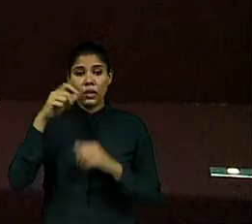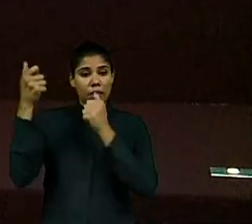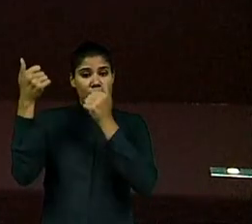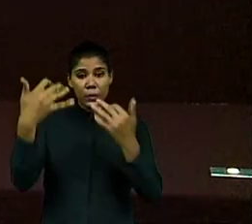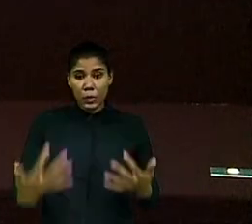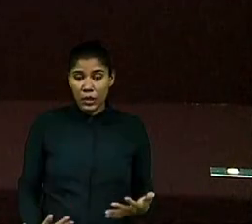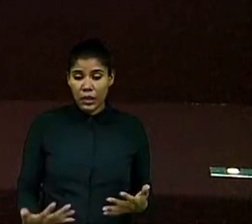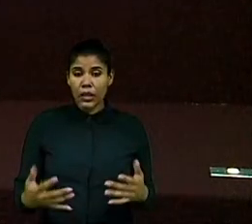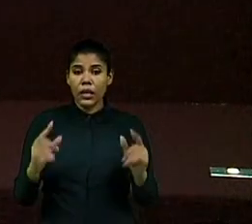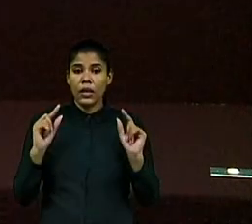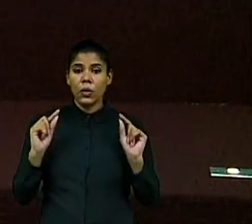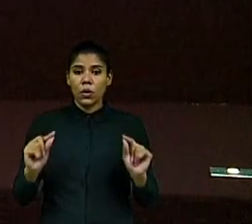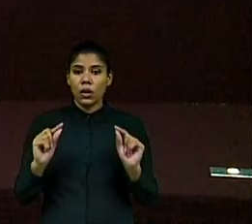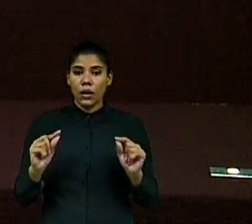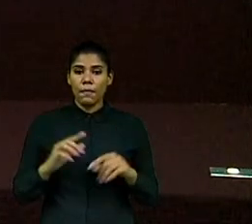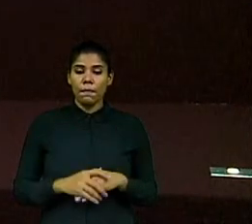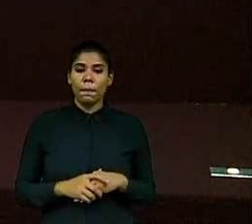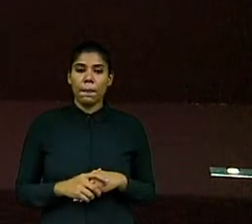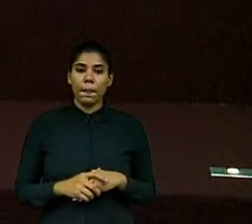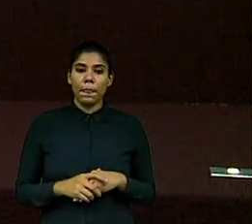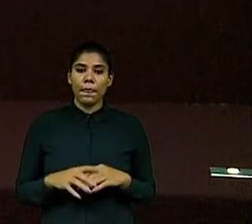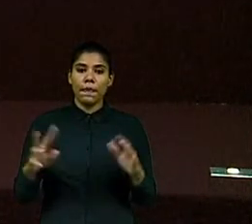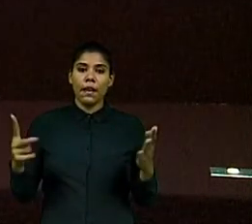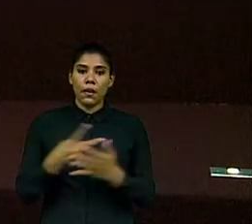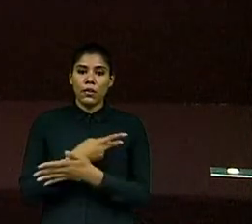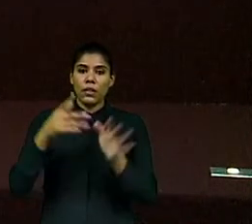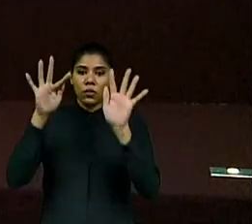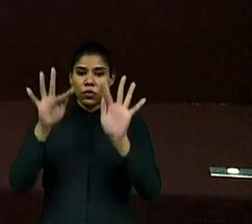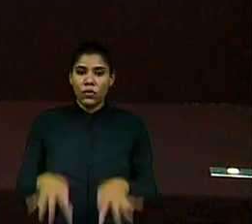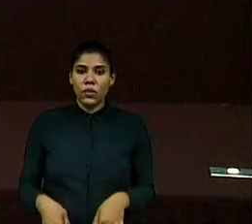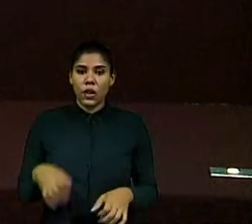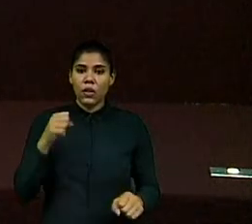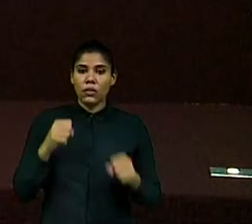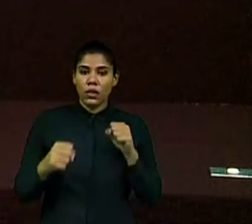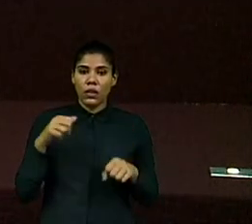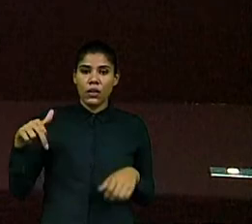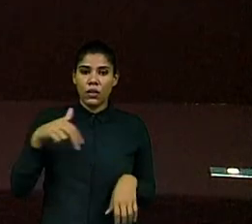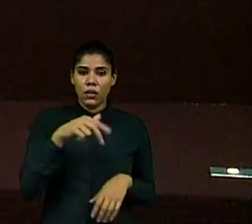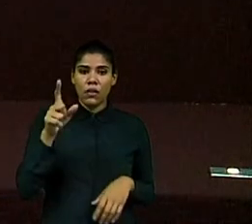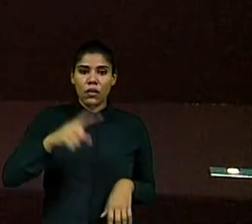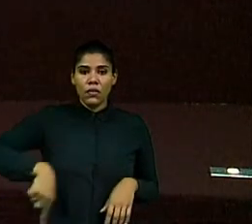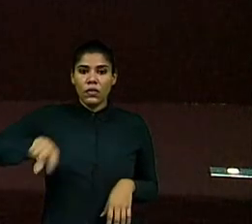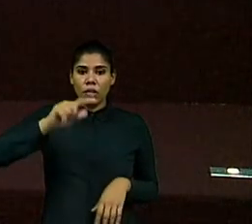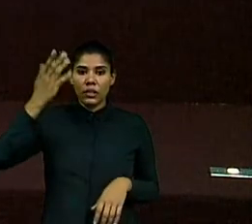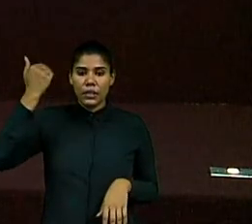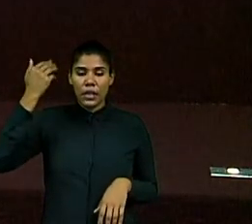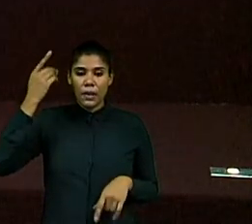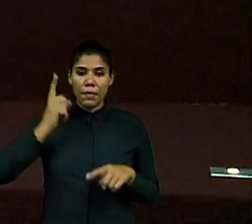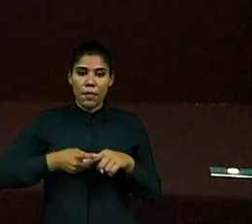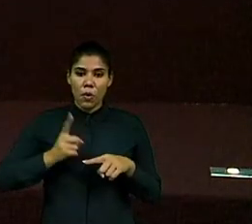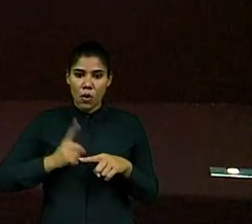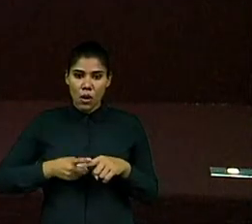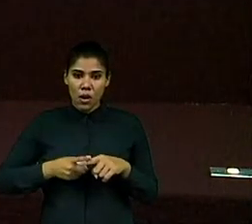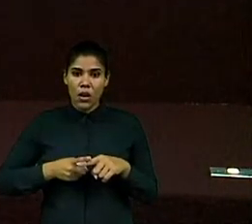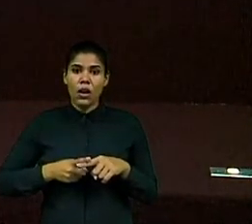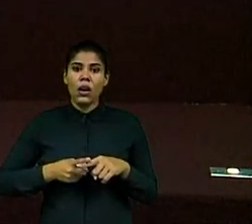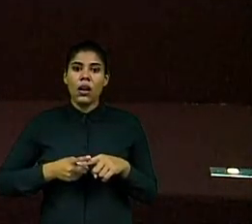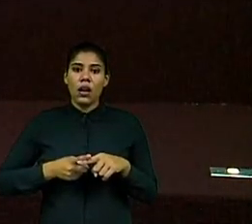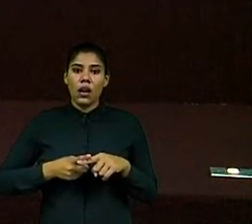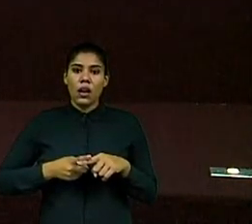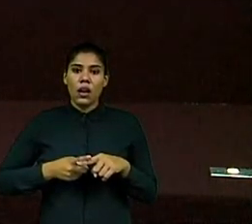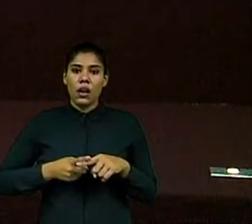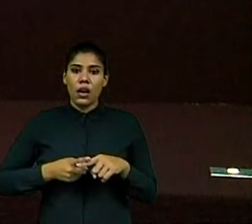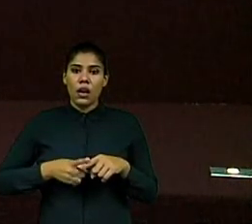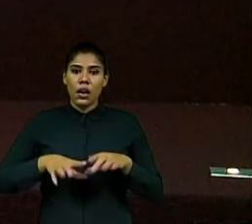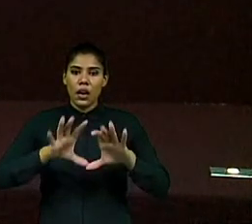um fenômeno que acontece no final da corrida vocês sabem por que que a faz da maratona Ela é bem